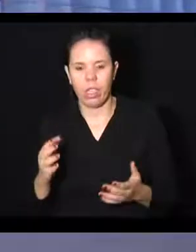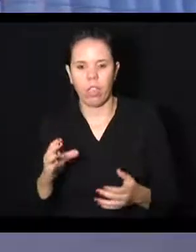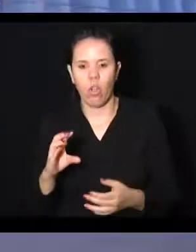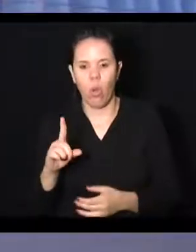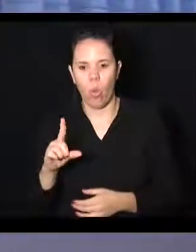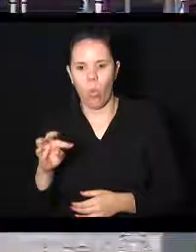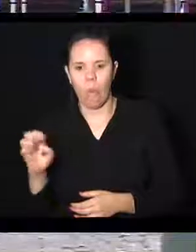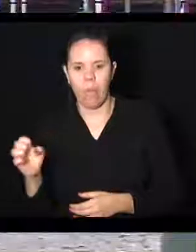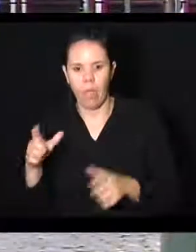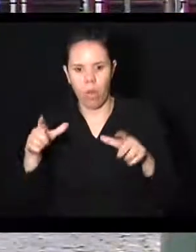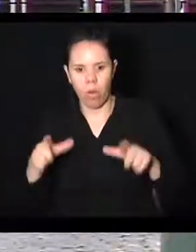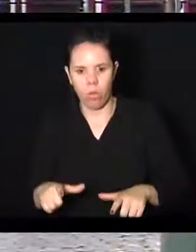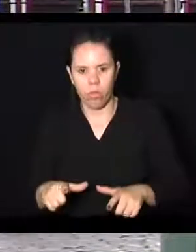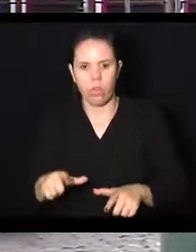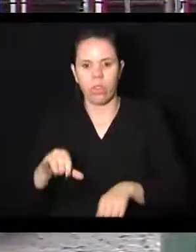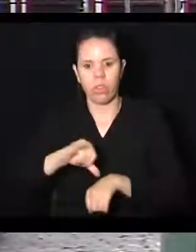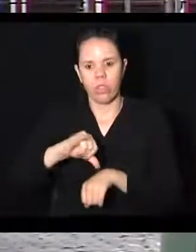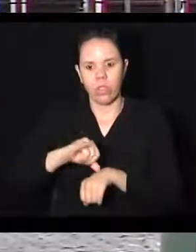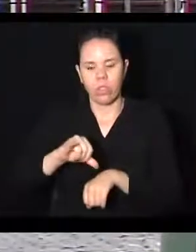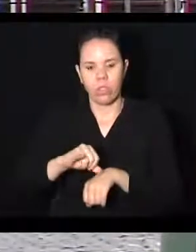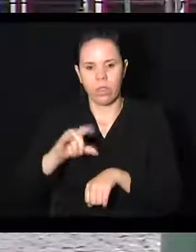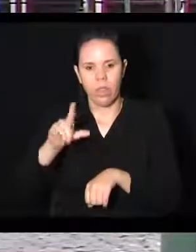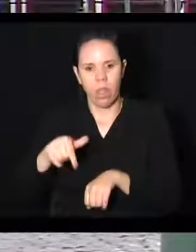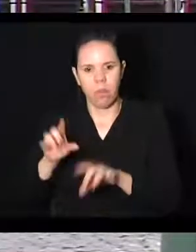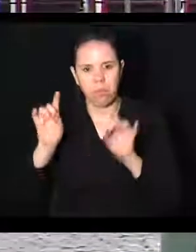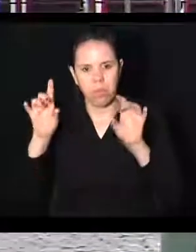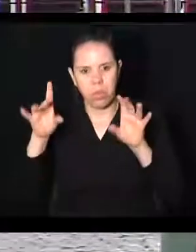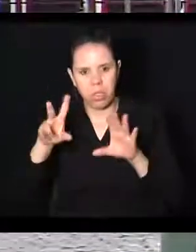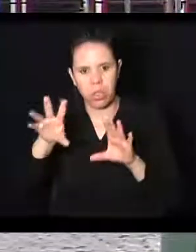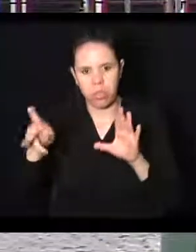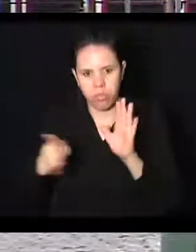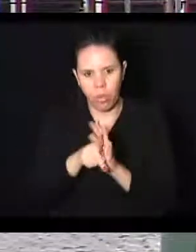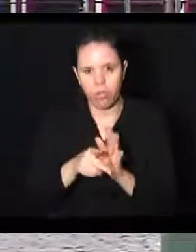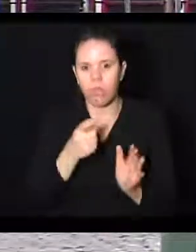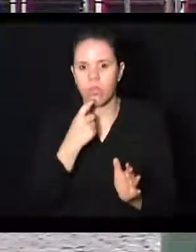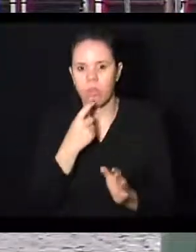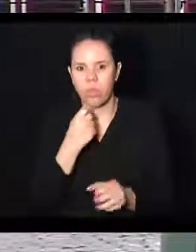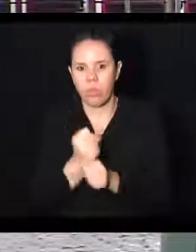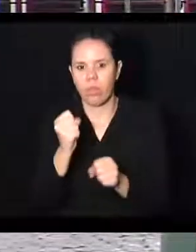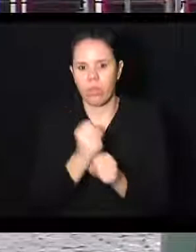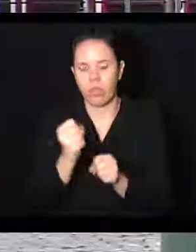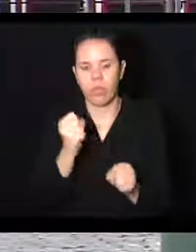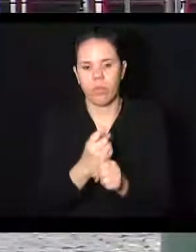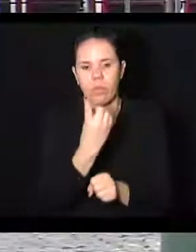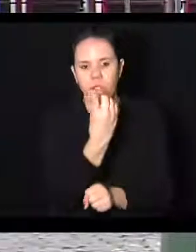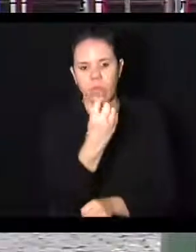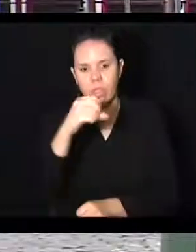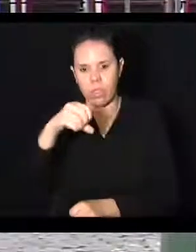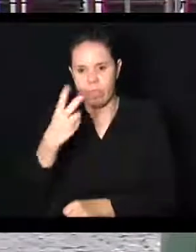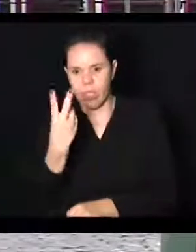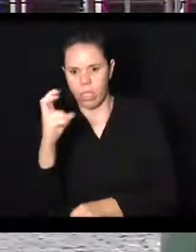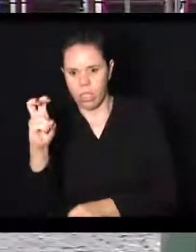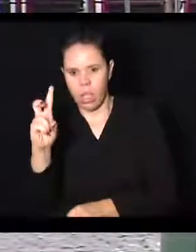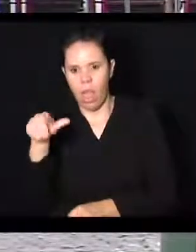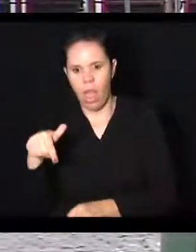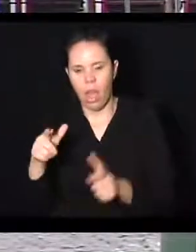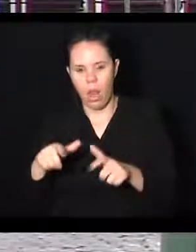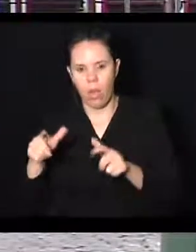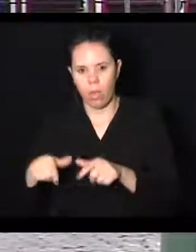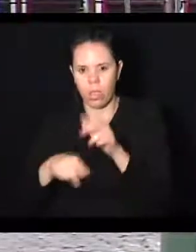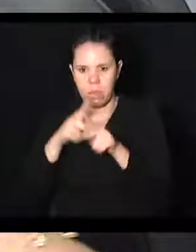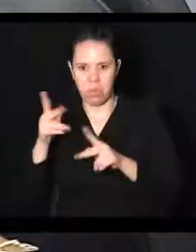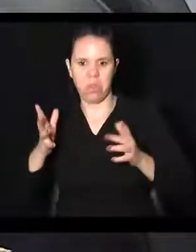Localizado no centro da cidade, o prédio foi construído em 1925 e por muito tempo foi ponto de encontro da